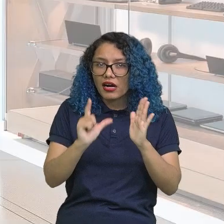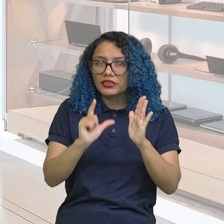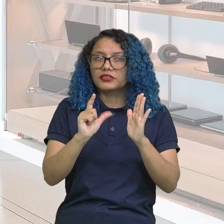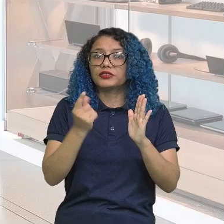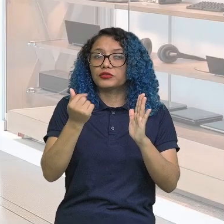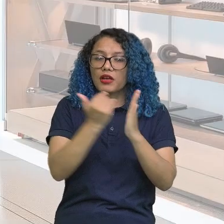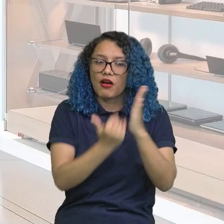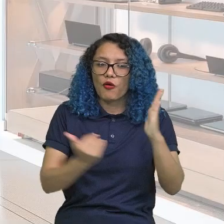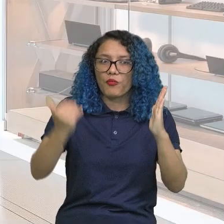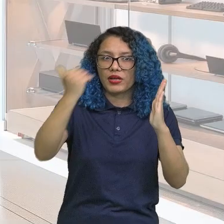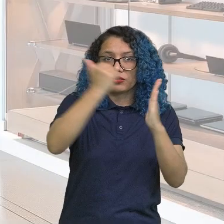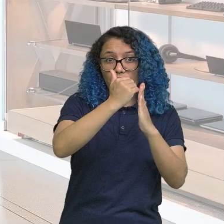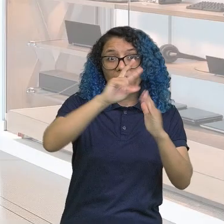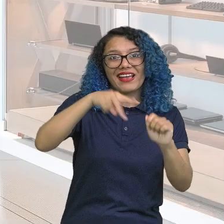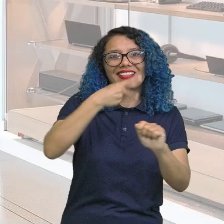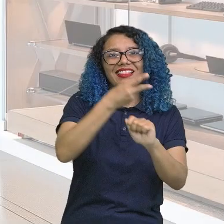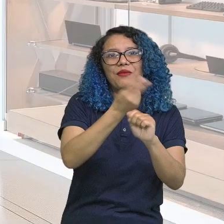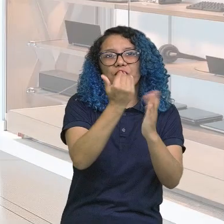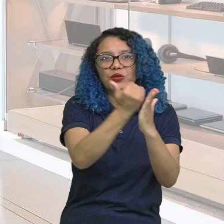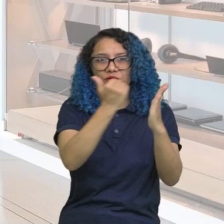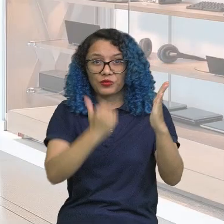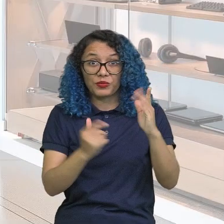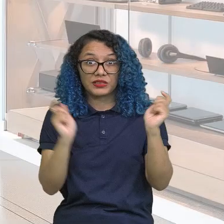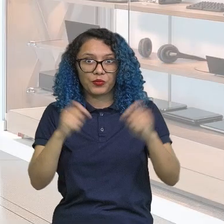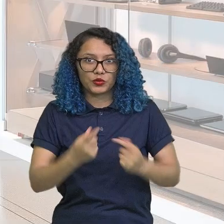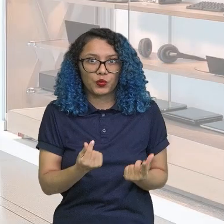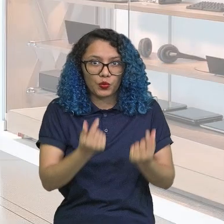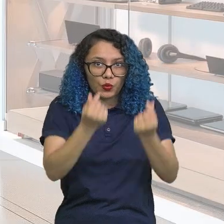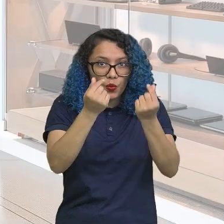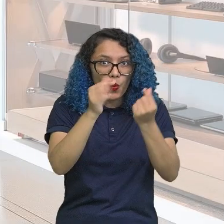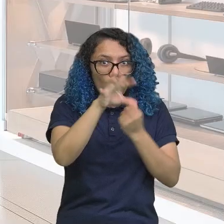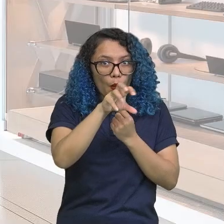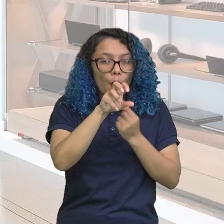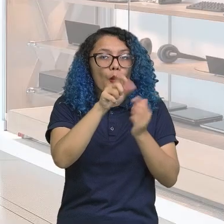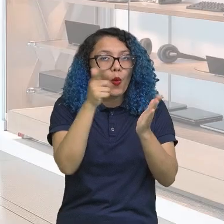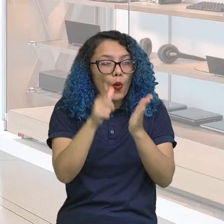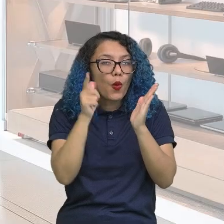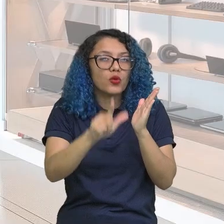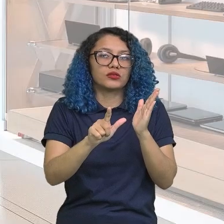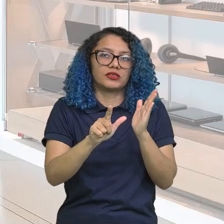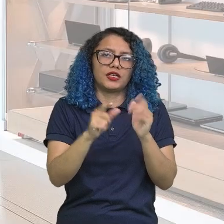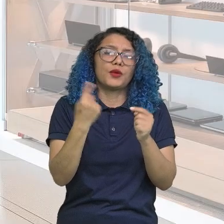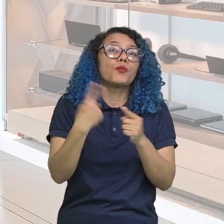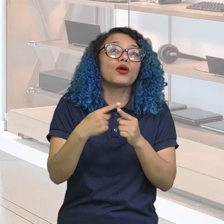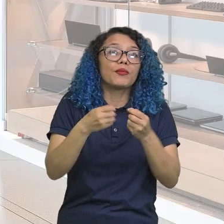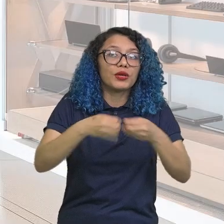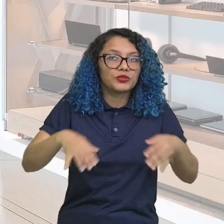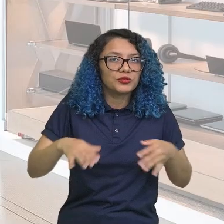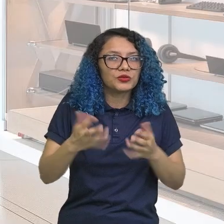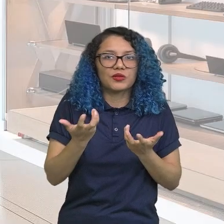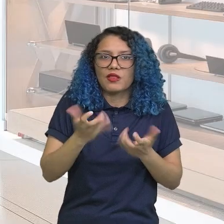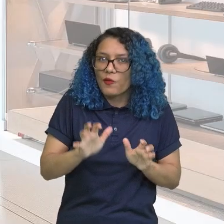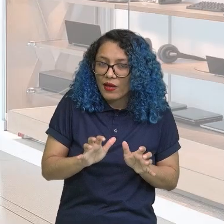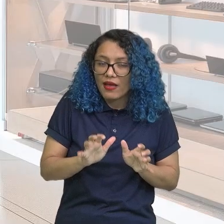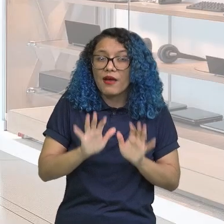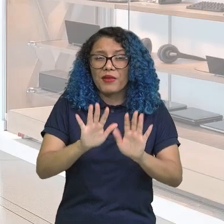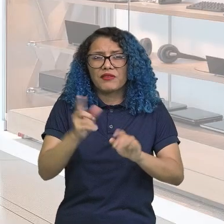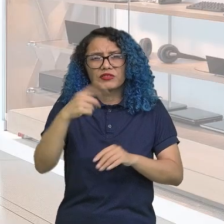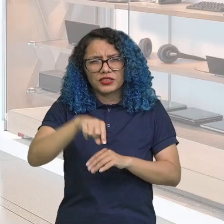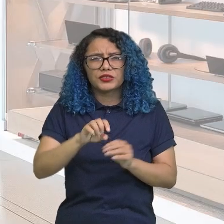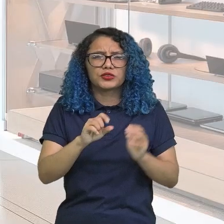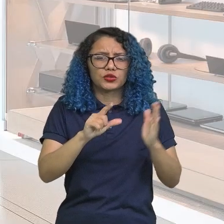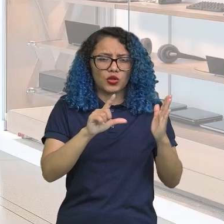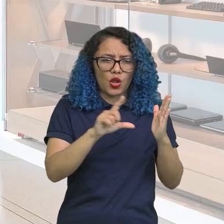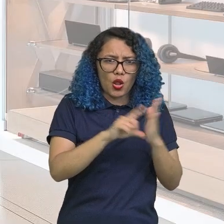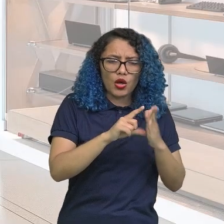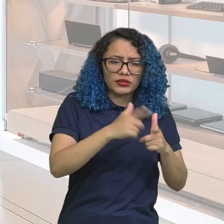pudesse sair no lucro. Lógico que ele nunca vai querer sair no prejuízo, mas você passou pela loja de calçados, você passou